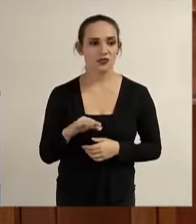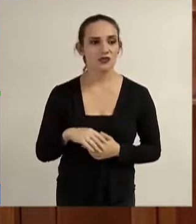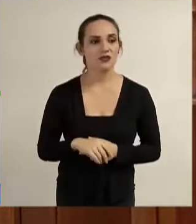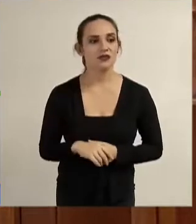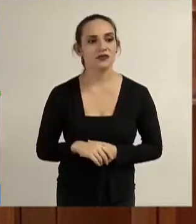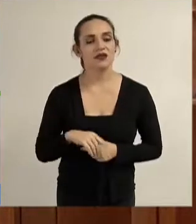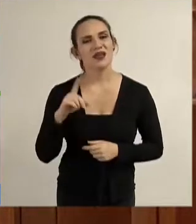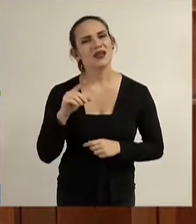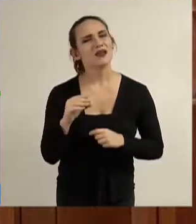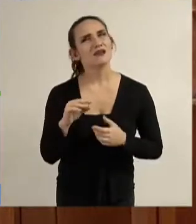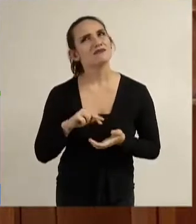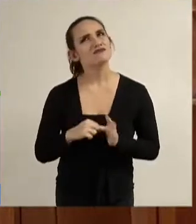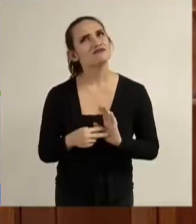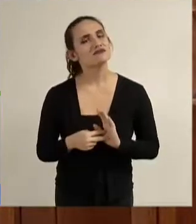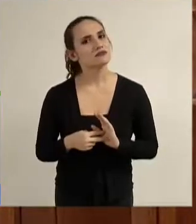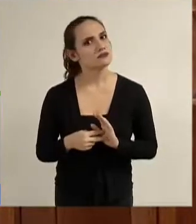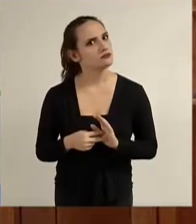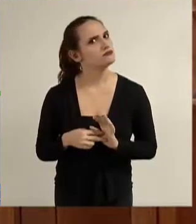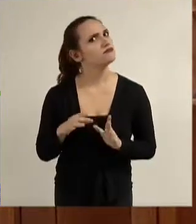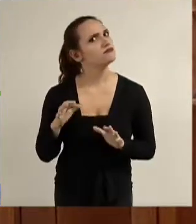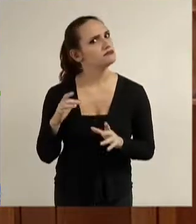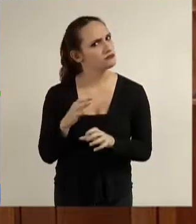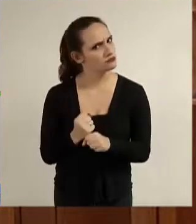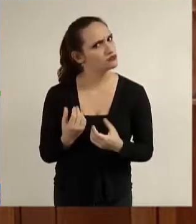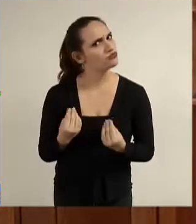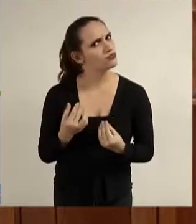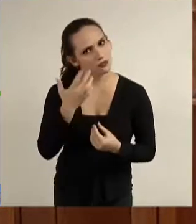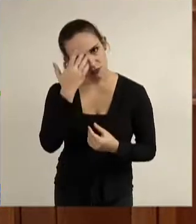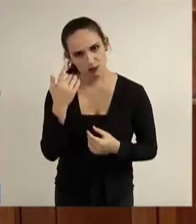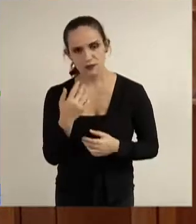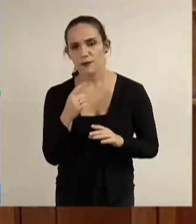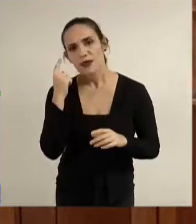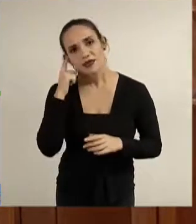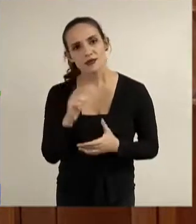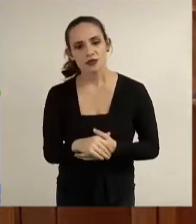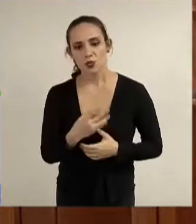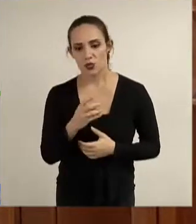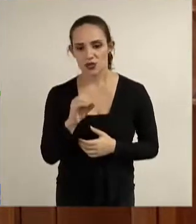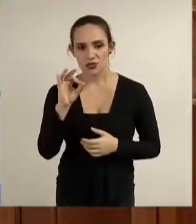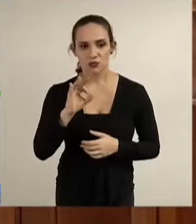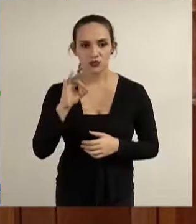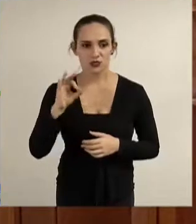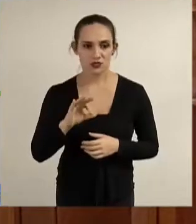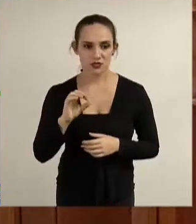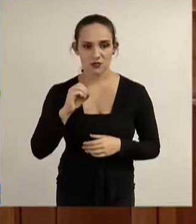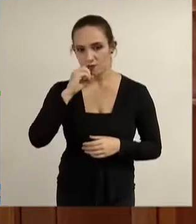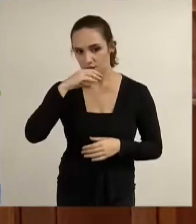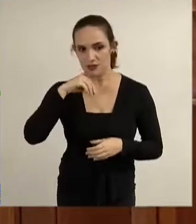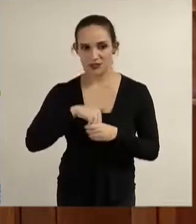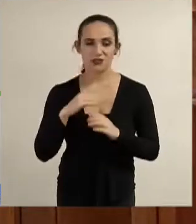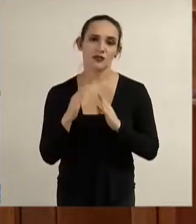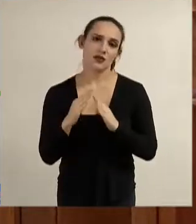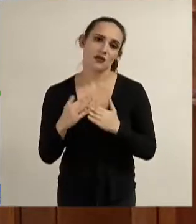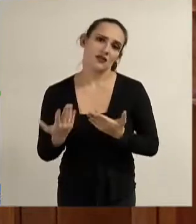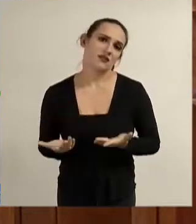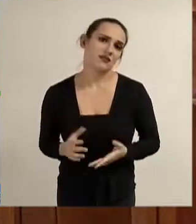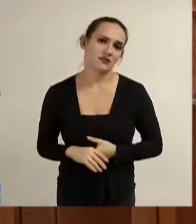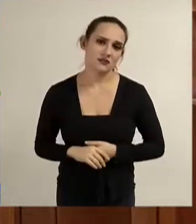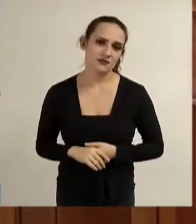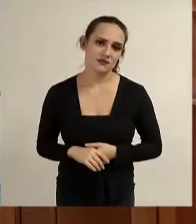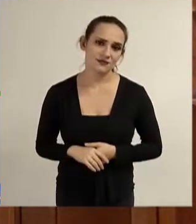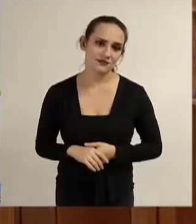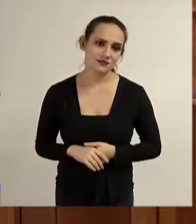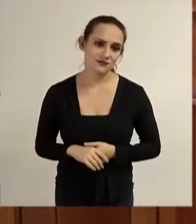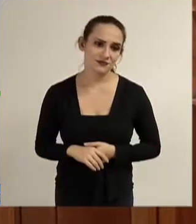27,4% representa muita gente e cerca de 40% das agressões acontecem no interior do próprio lar. Menos